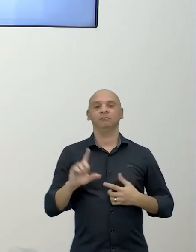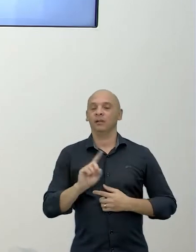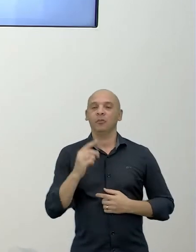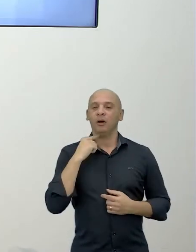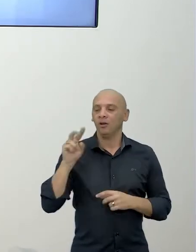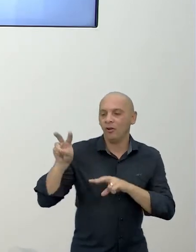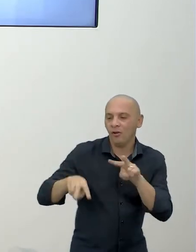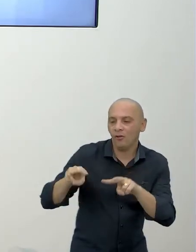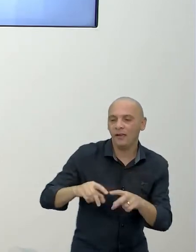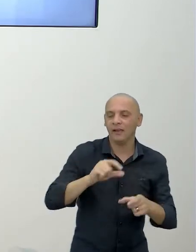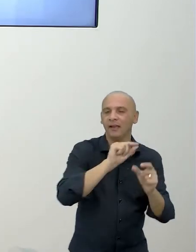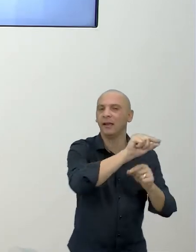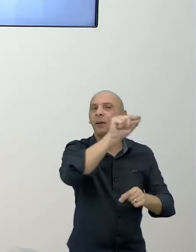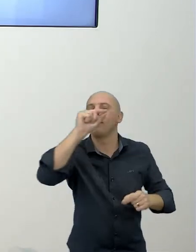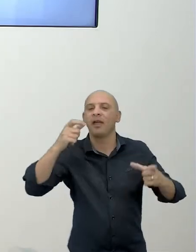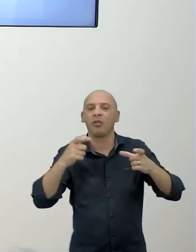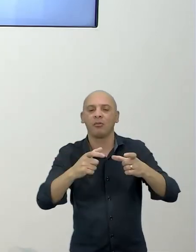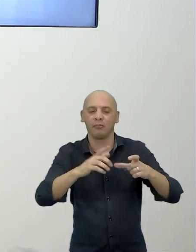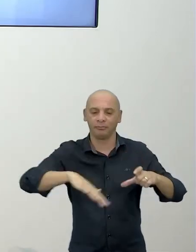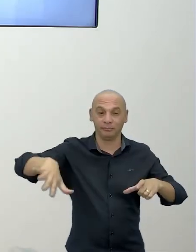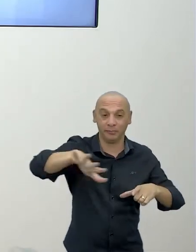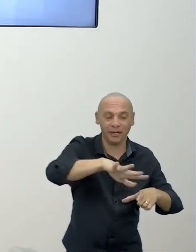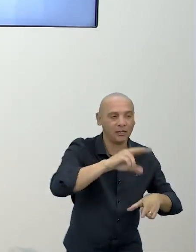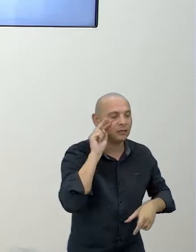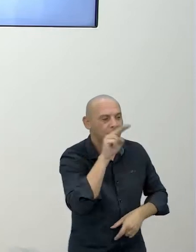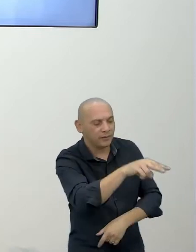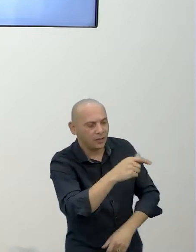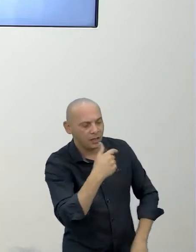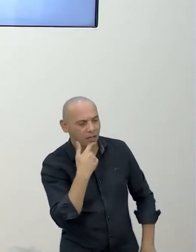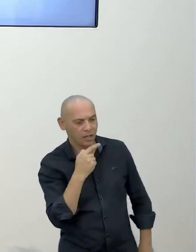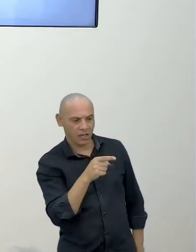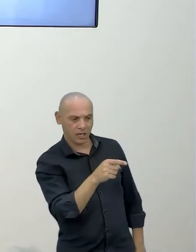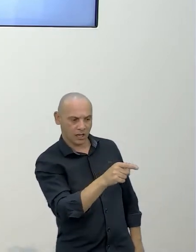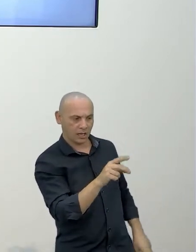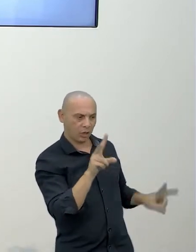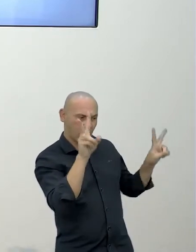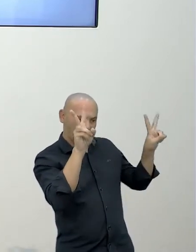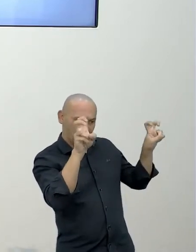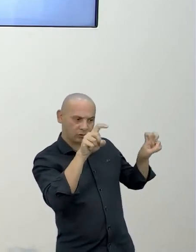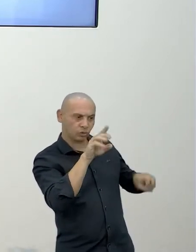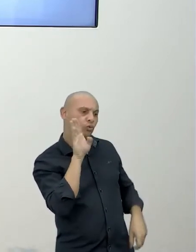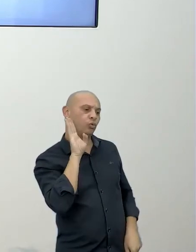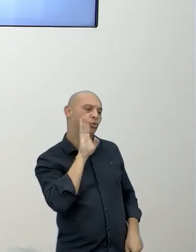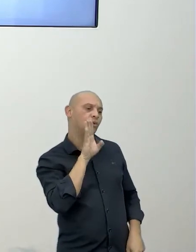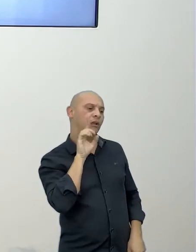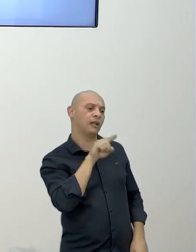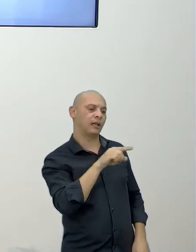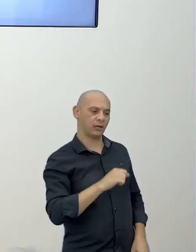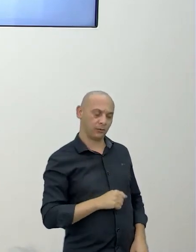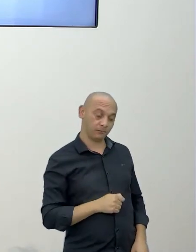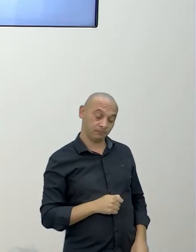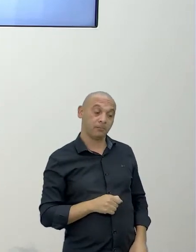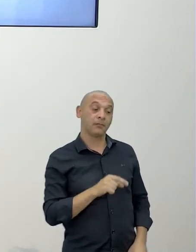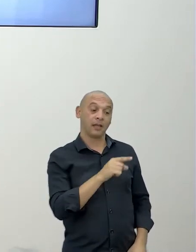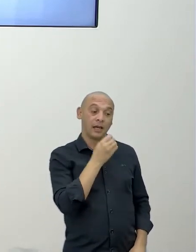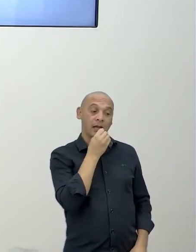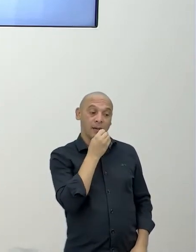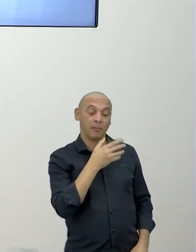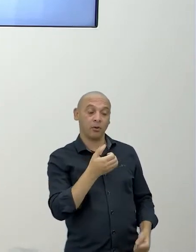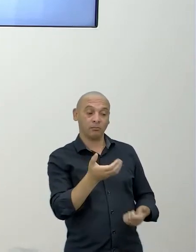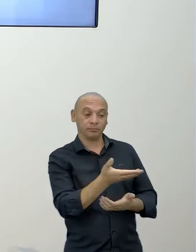muito amplos. Não precisa ser um negócio assim, nossa, que loucura. Mas, às vezes, você pode olhar na sua região, olhar para as pessoas ao seu